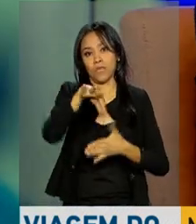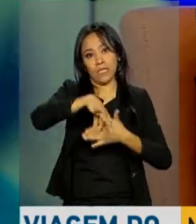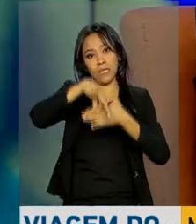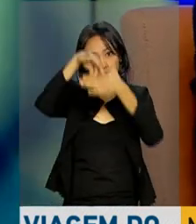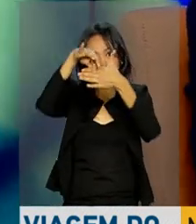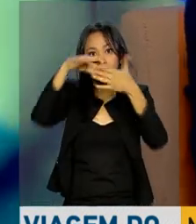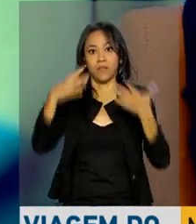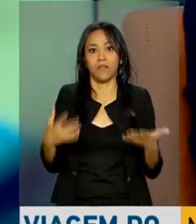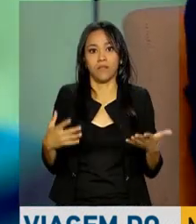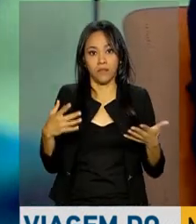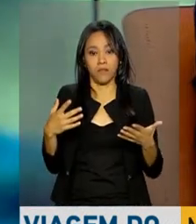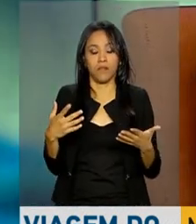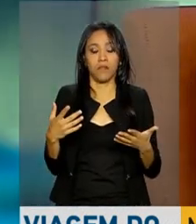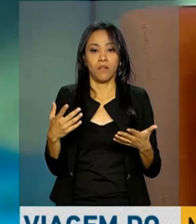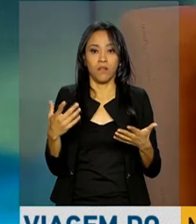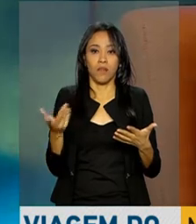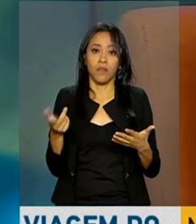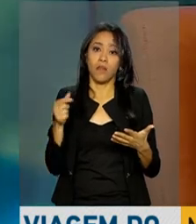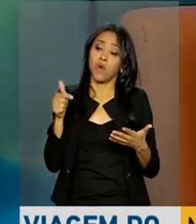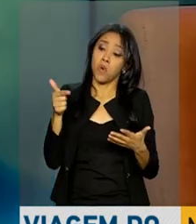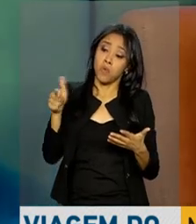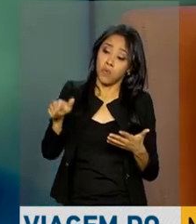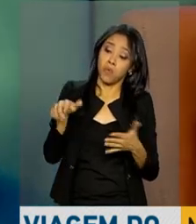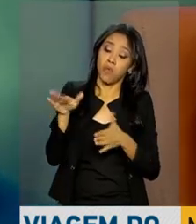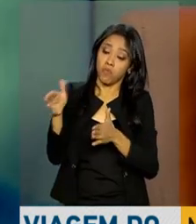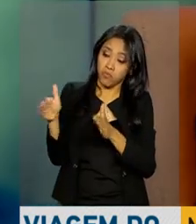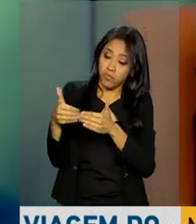Diferentemente daqui, ou é o republicano, ou é o democrata,